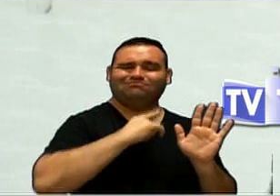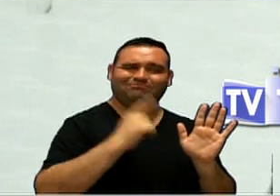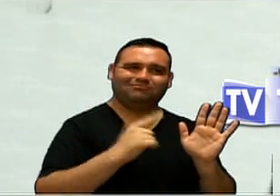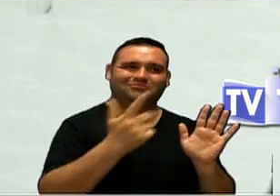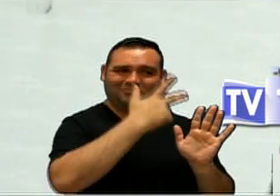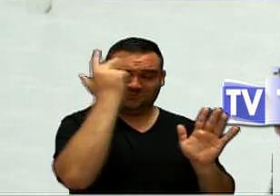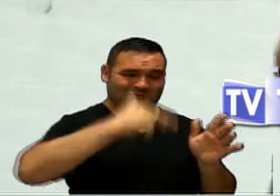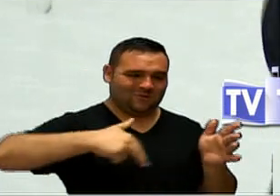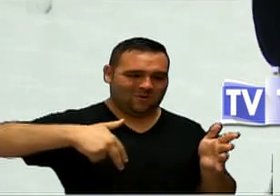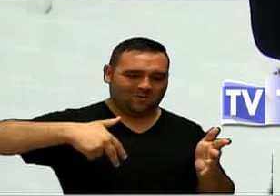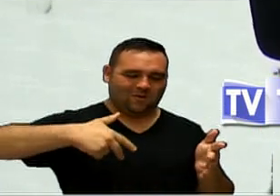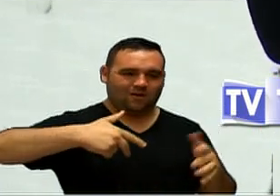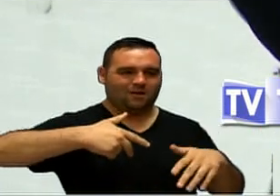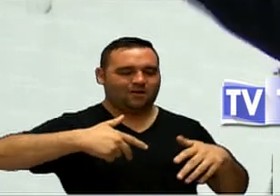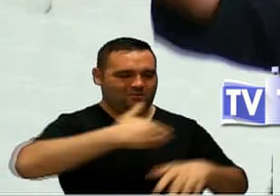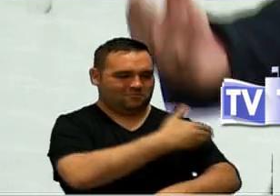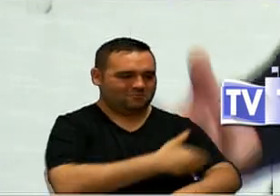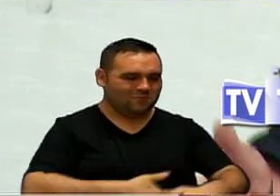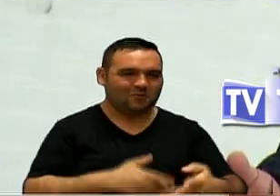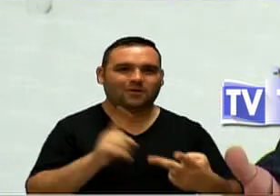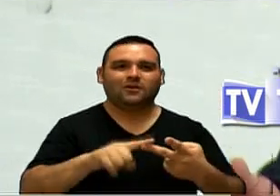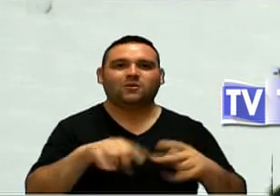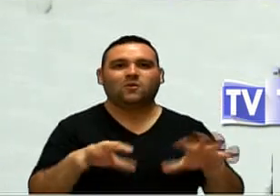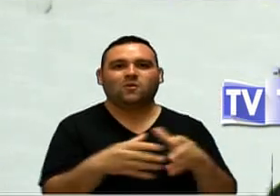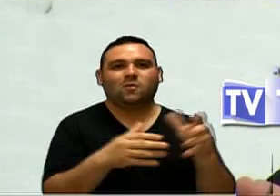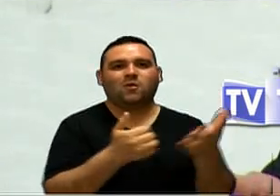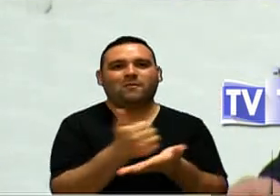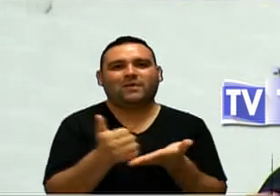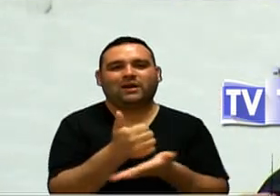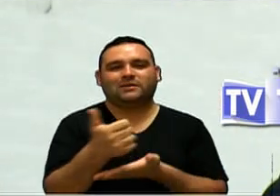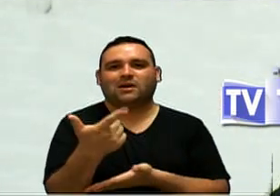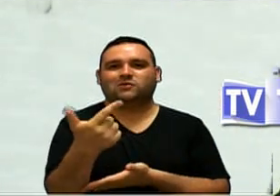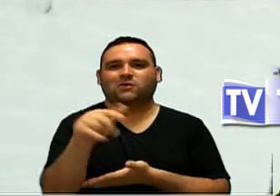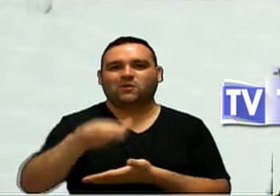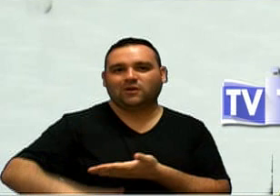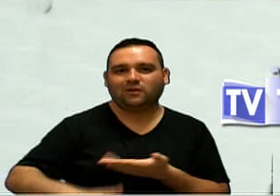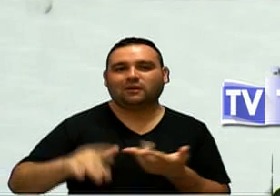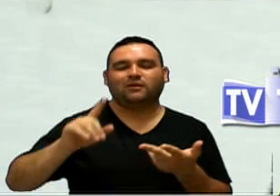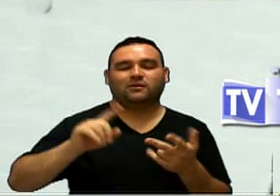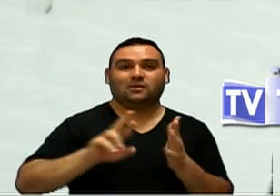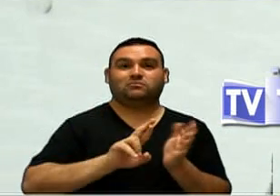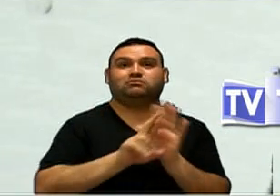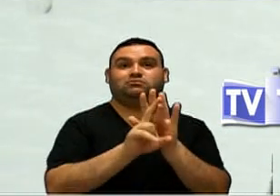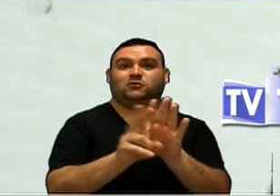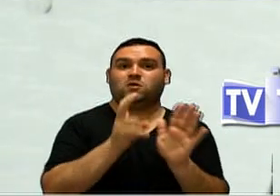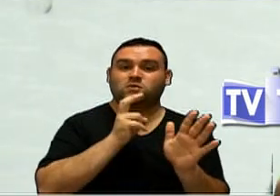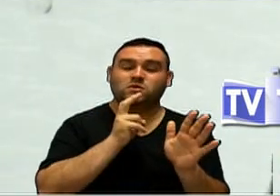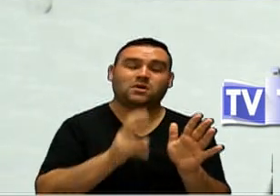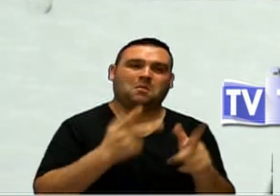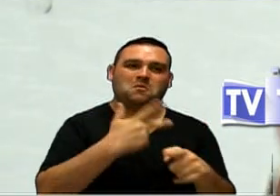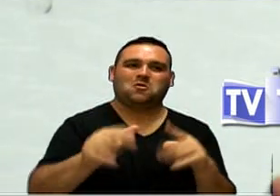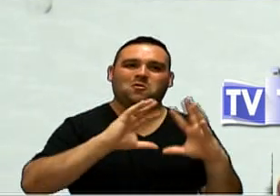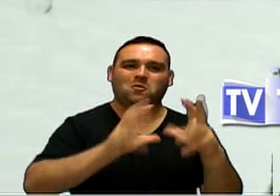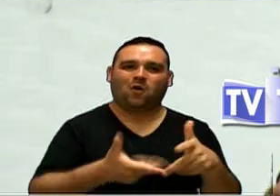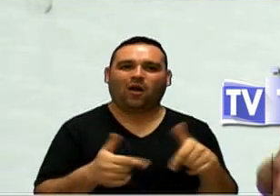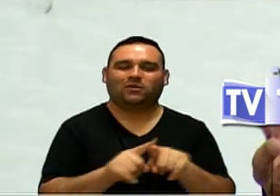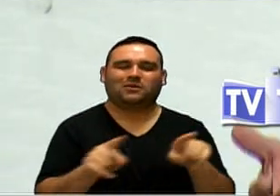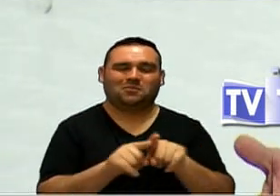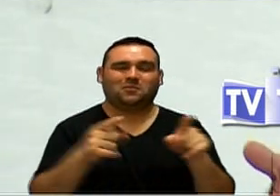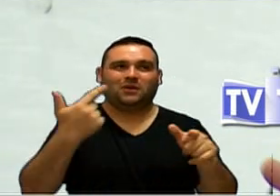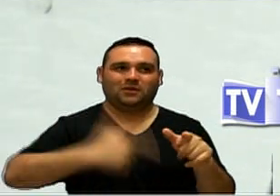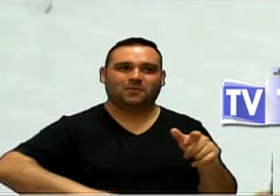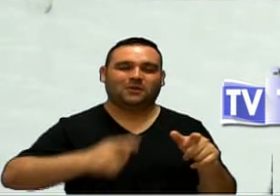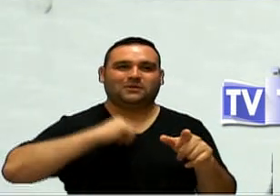do amputado, né? Depois vem o jogo da categoria de base que representa Sorocaba, que foi campeão mundial. Vem a história, depois